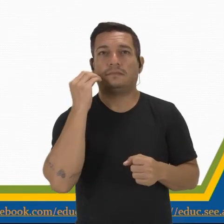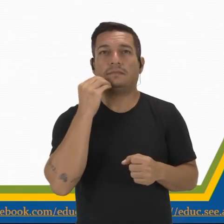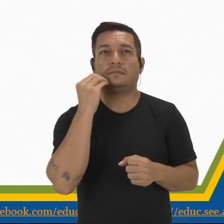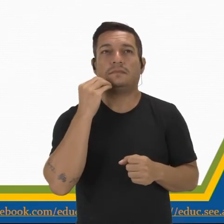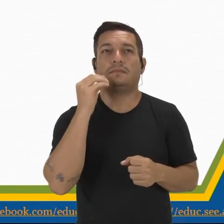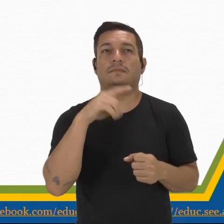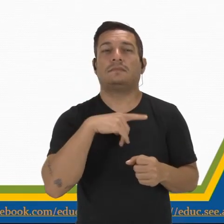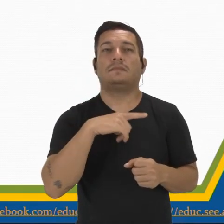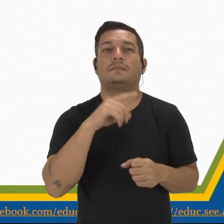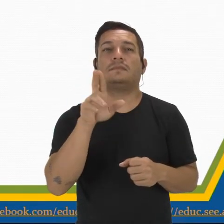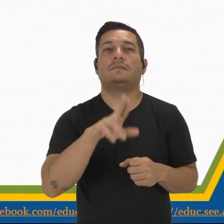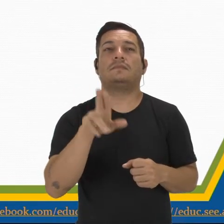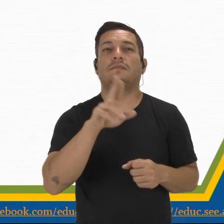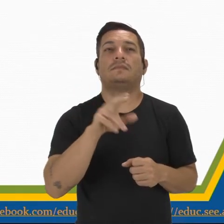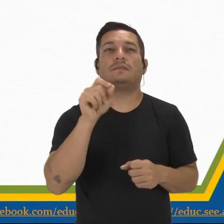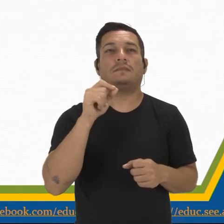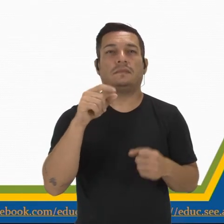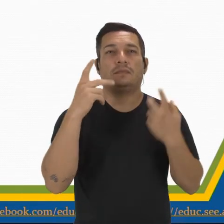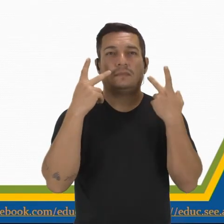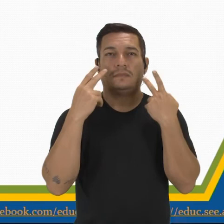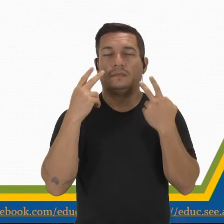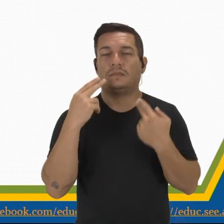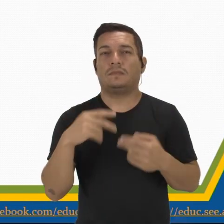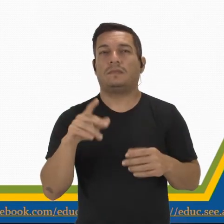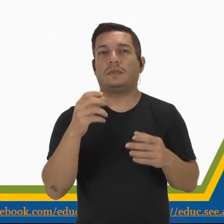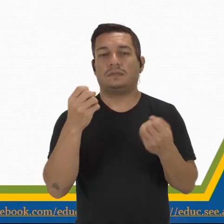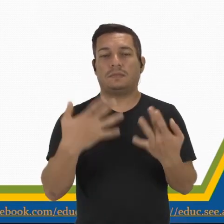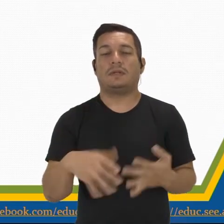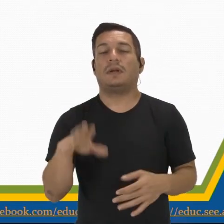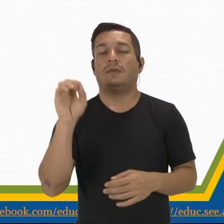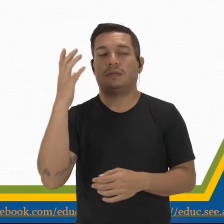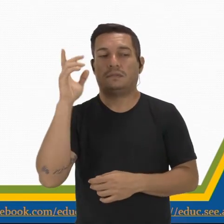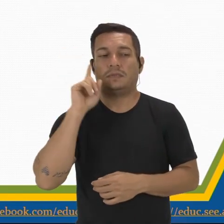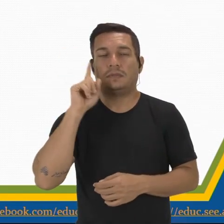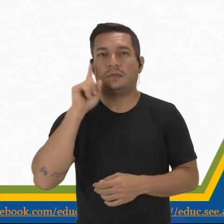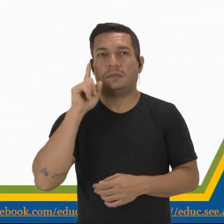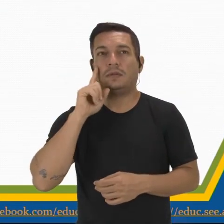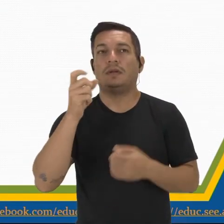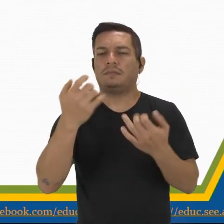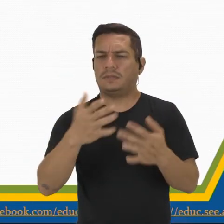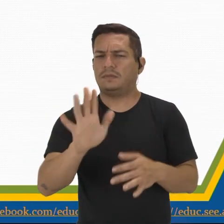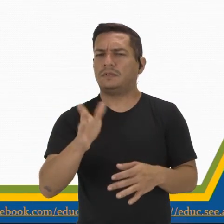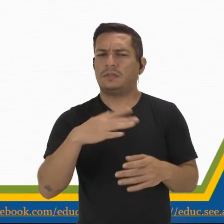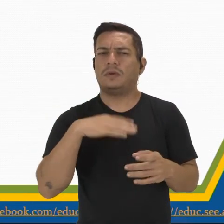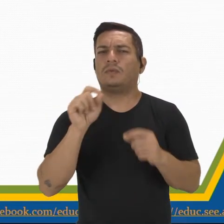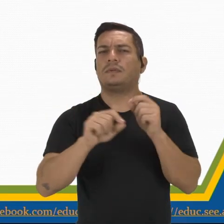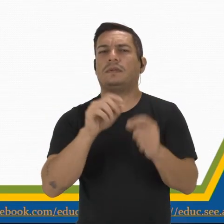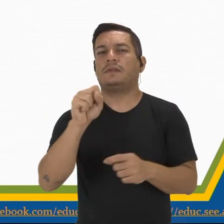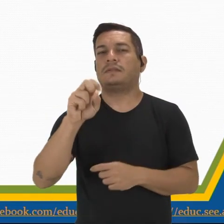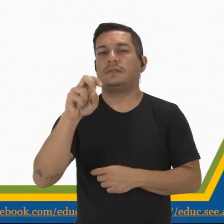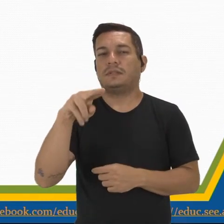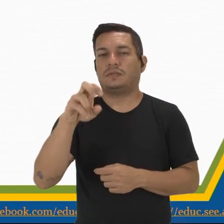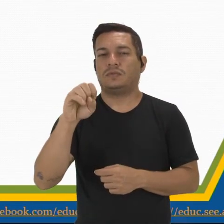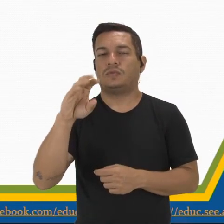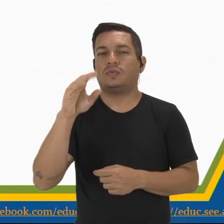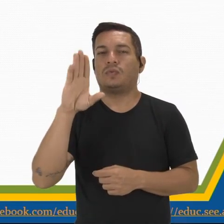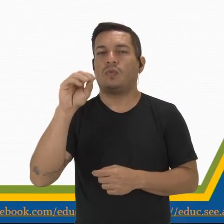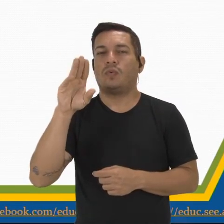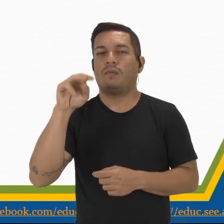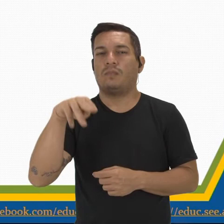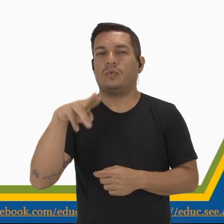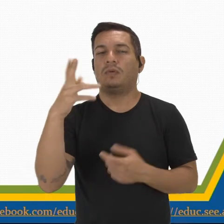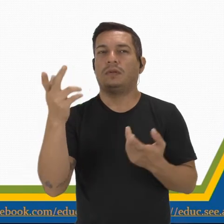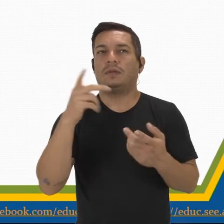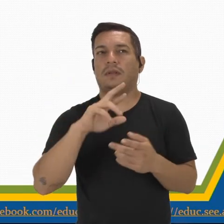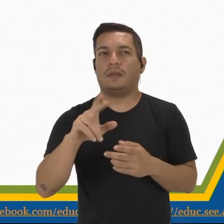Uma ideia sem base em observação e experimentação que usa o senso comum para explicar fatos do cotidiano. Falamos aqui do que é